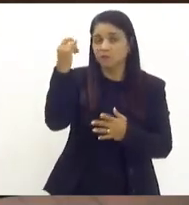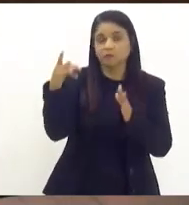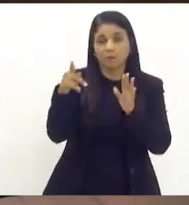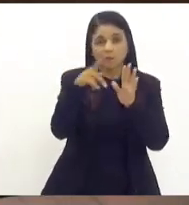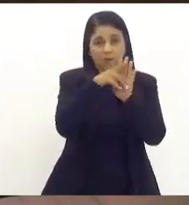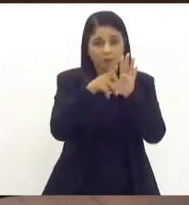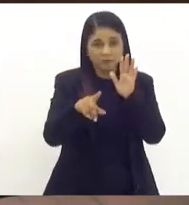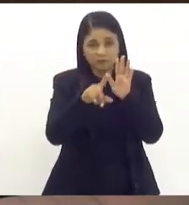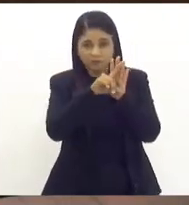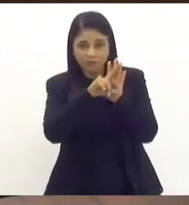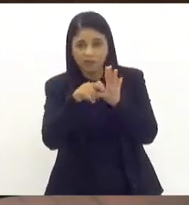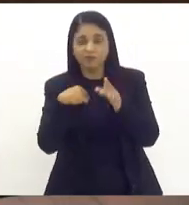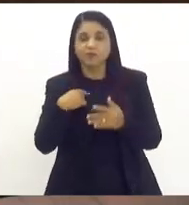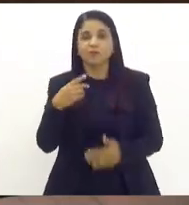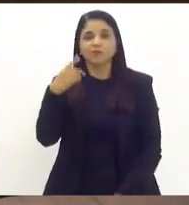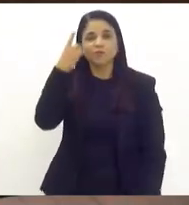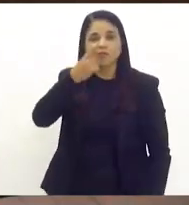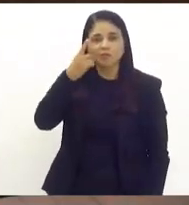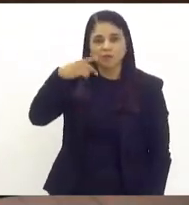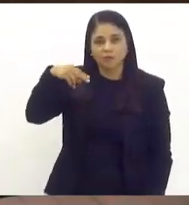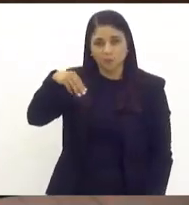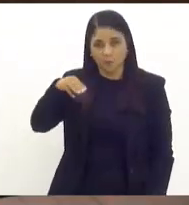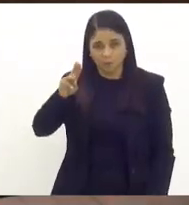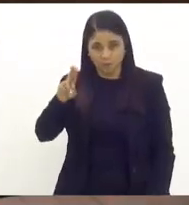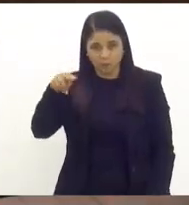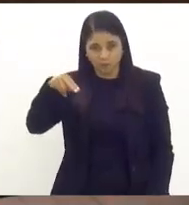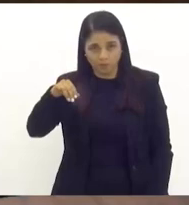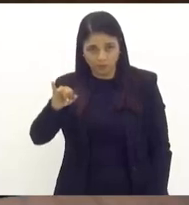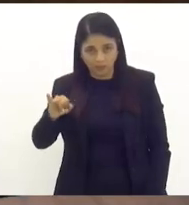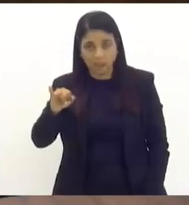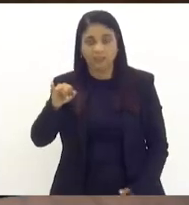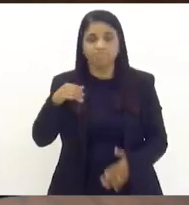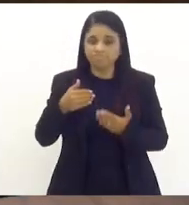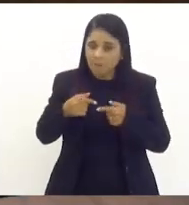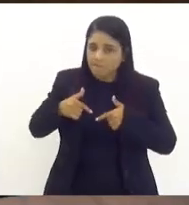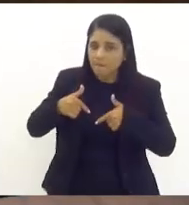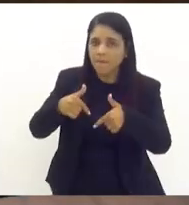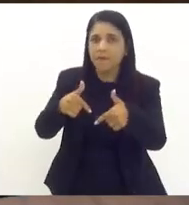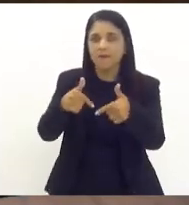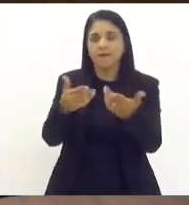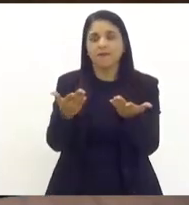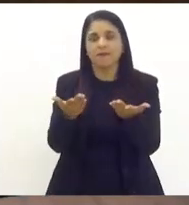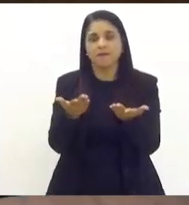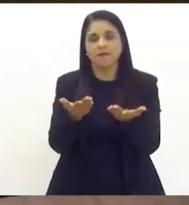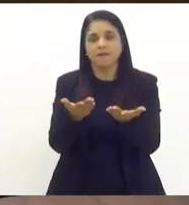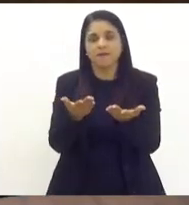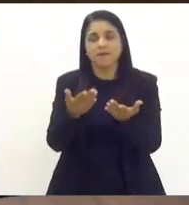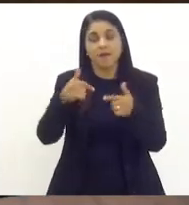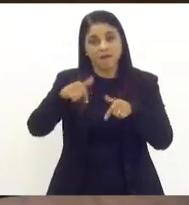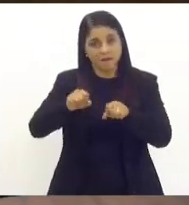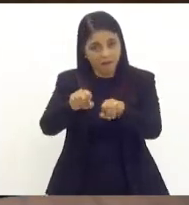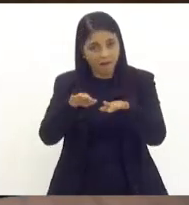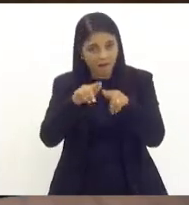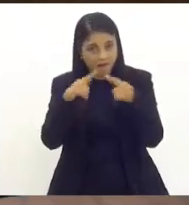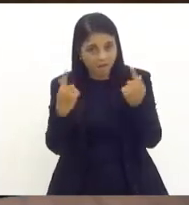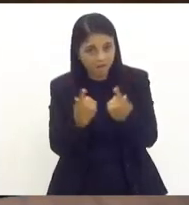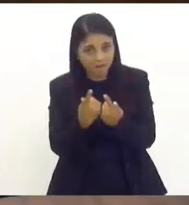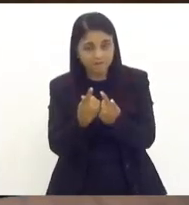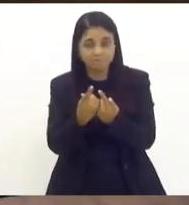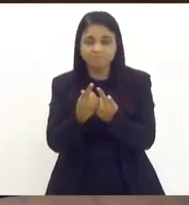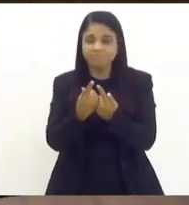projeto e o deputado munir faz essa dá esse pontapé inicial é que essa casa seja